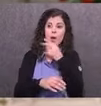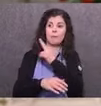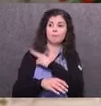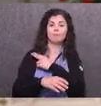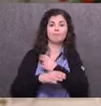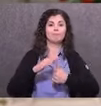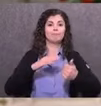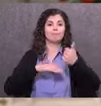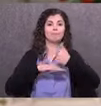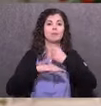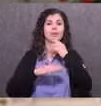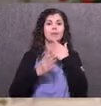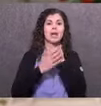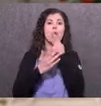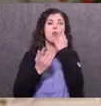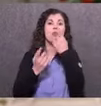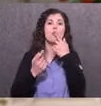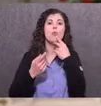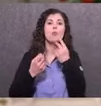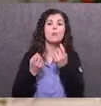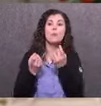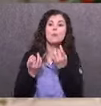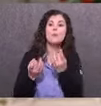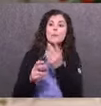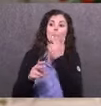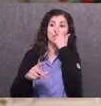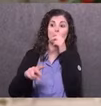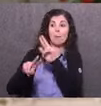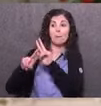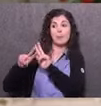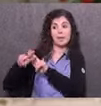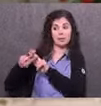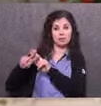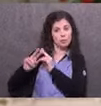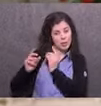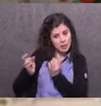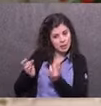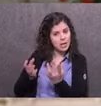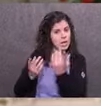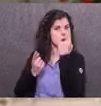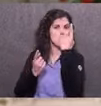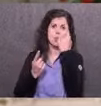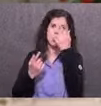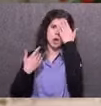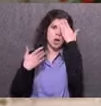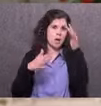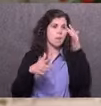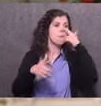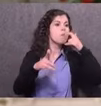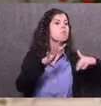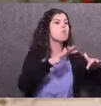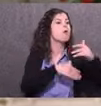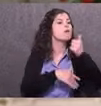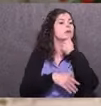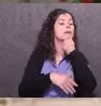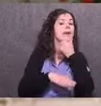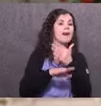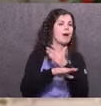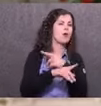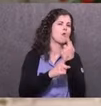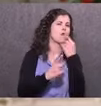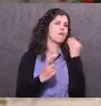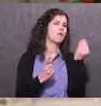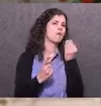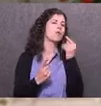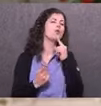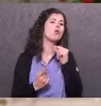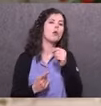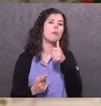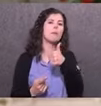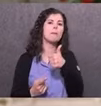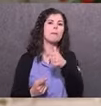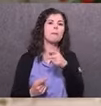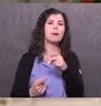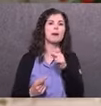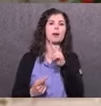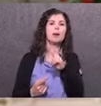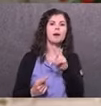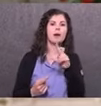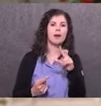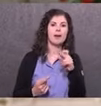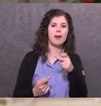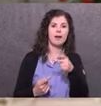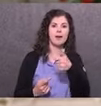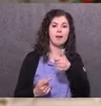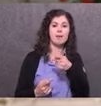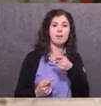à escolha do povo. Nessa altura, havia um preso famoso chamado Barrabás, e quando eles